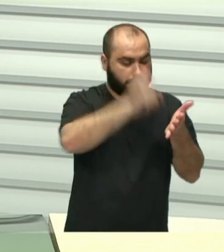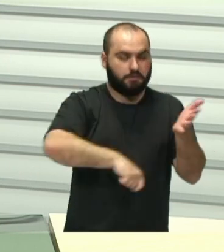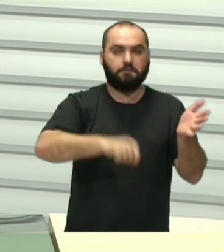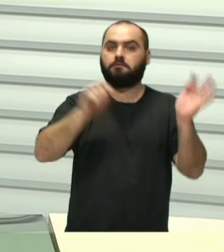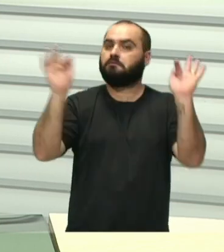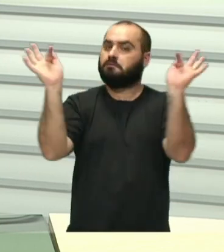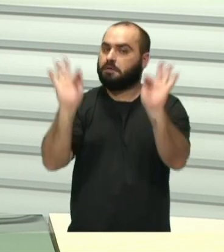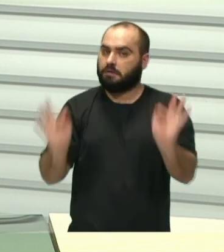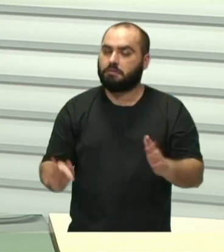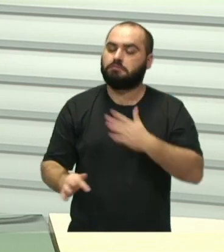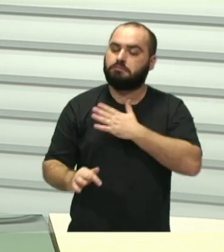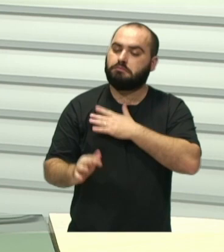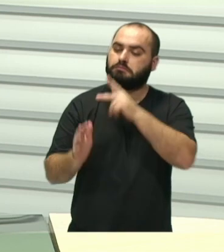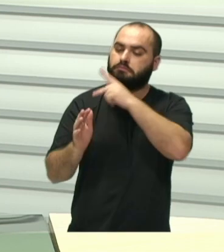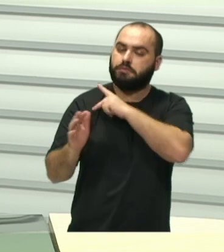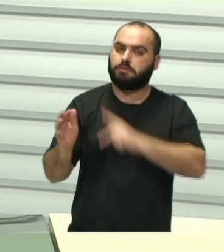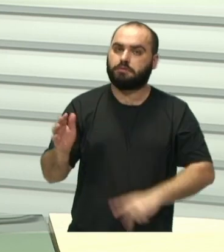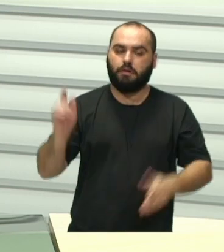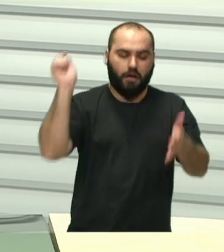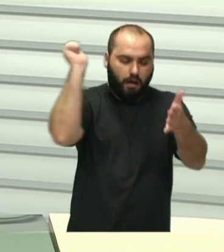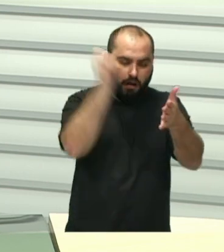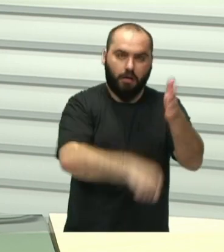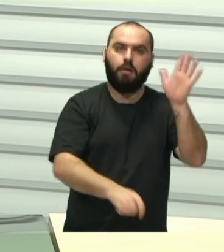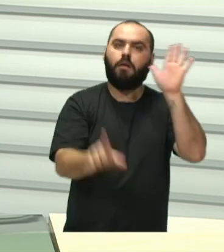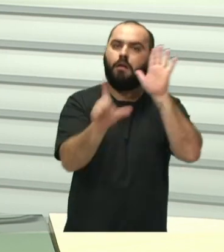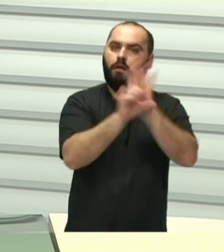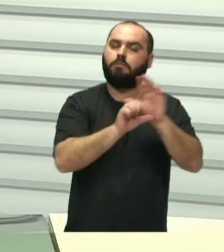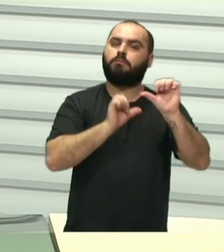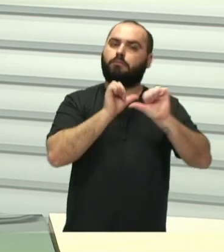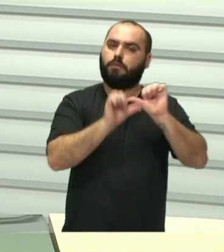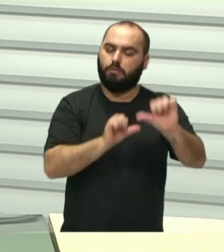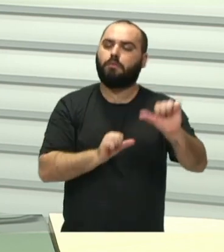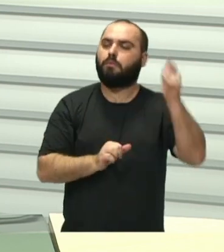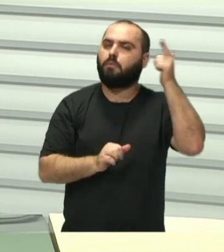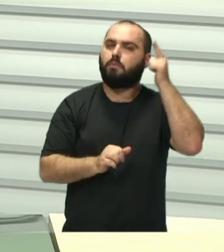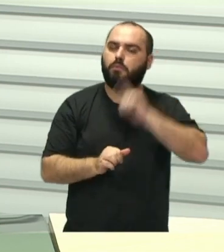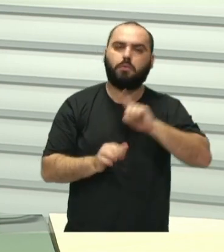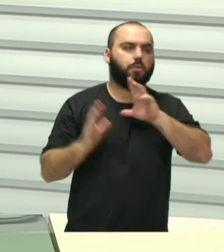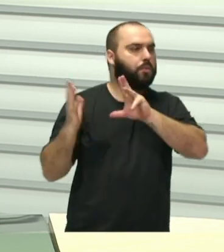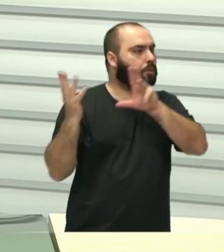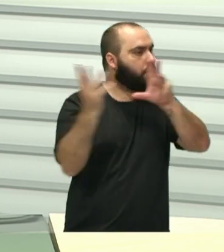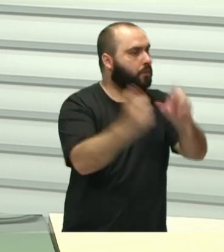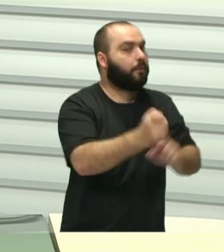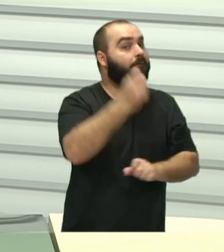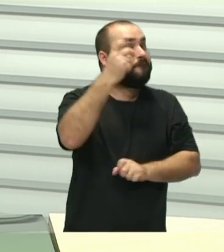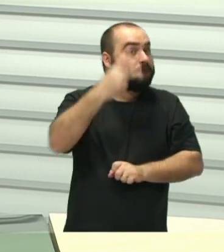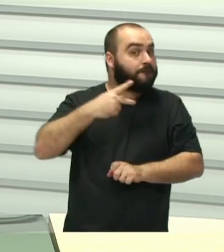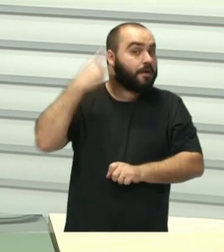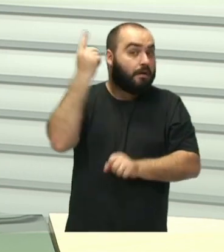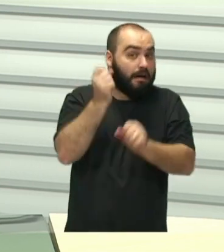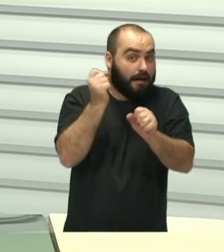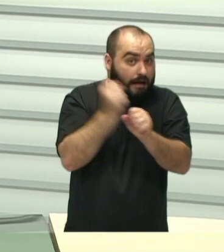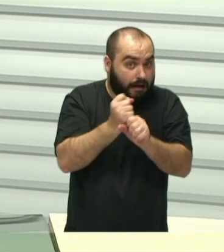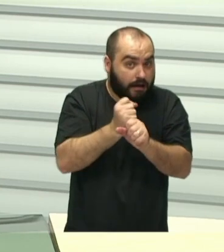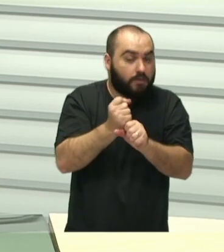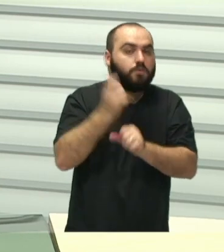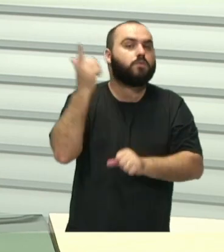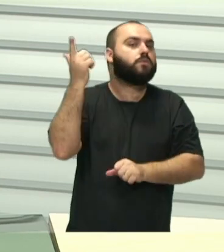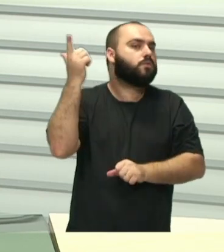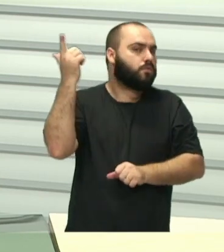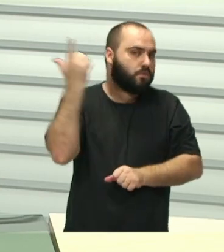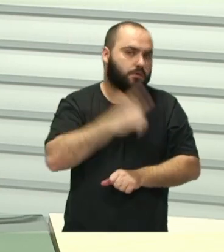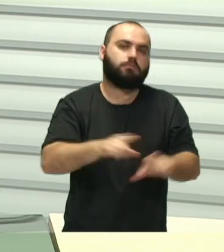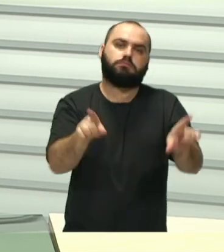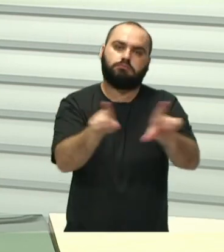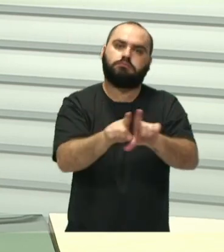Presidente na câmera nesse momento promulgamos essa lei a alteração da lei orgânica onde todos nós vereadores a partir desse ano vão poder também